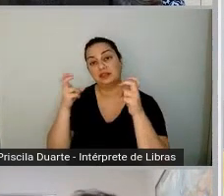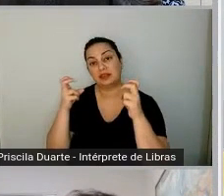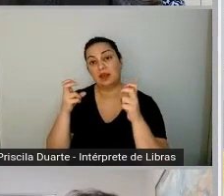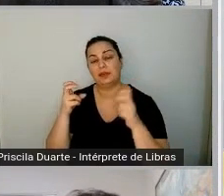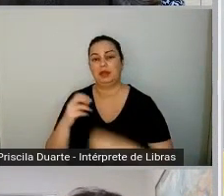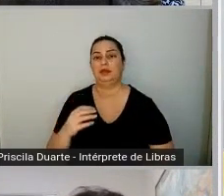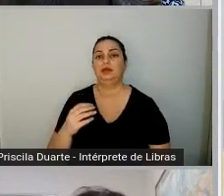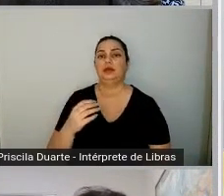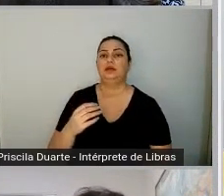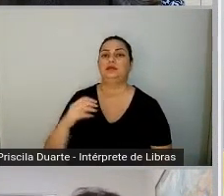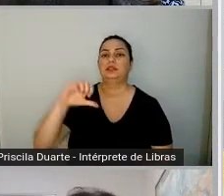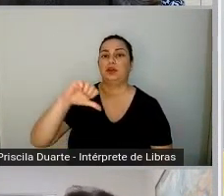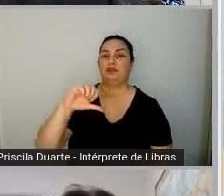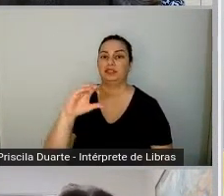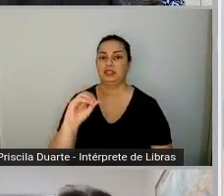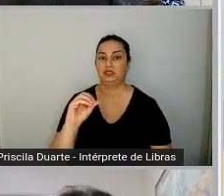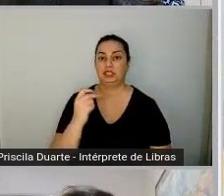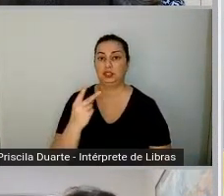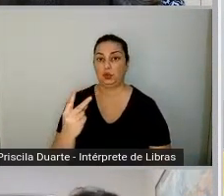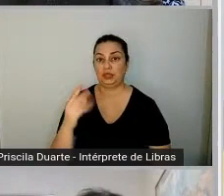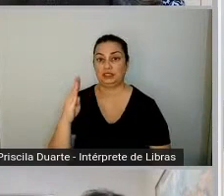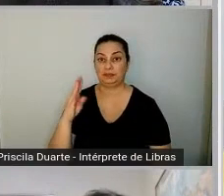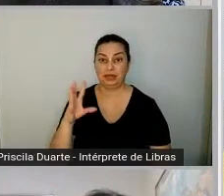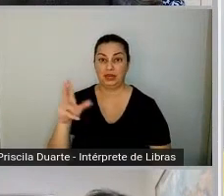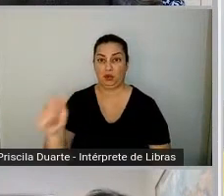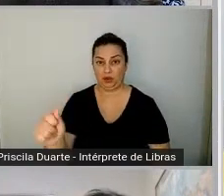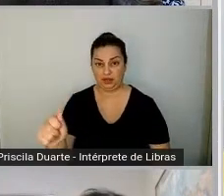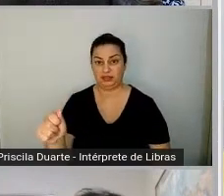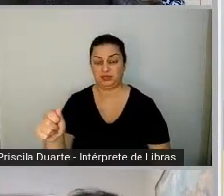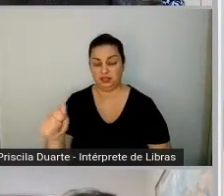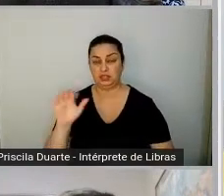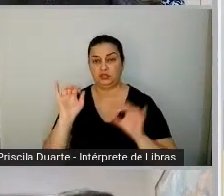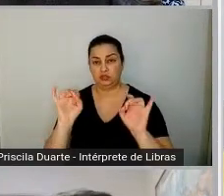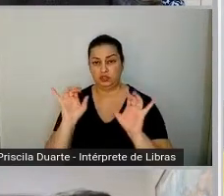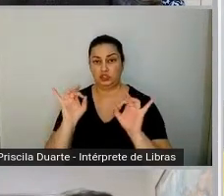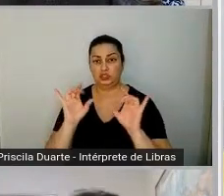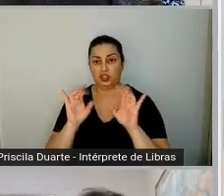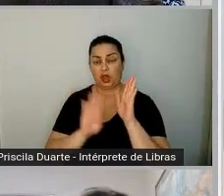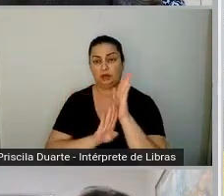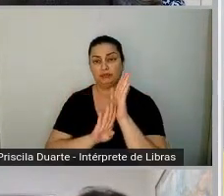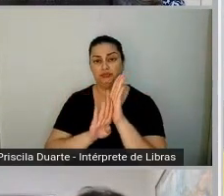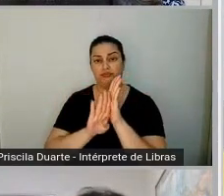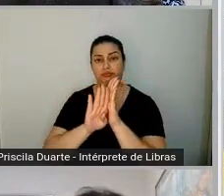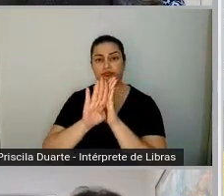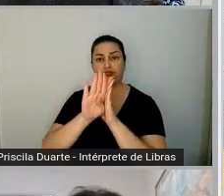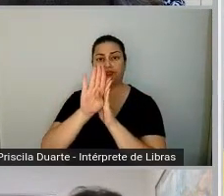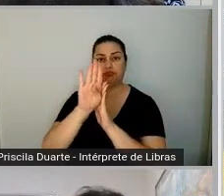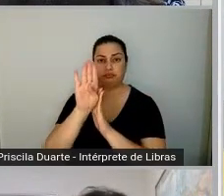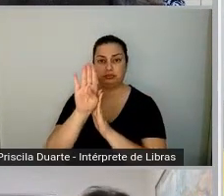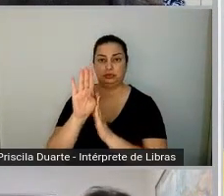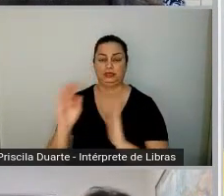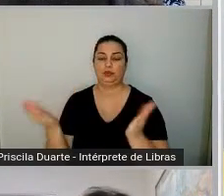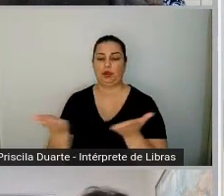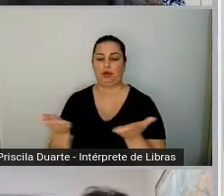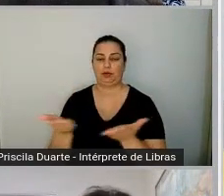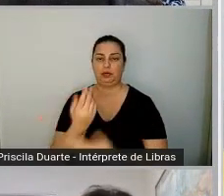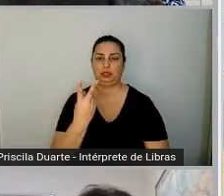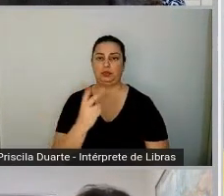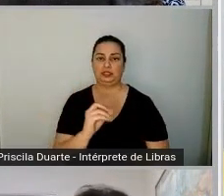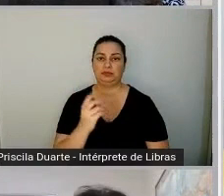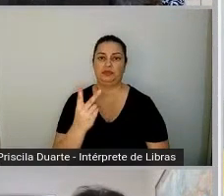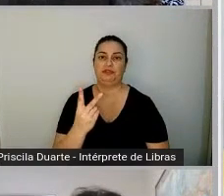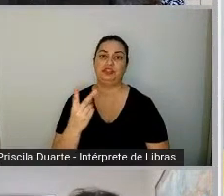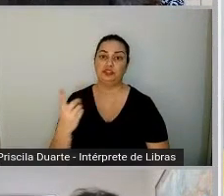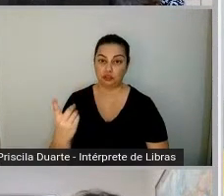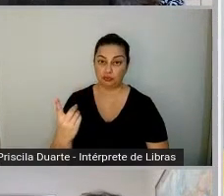ou seja, quase 1 trilhão, isso aí continua aumentando, né? Se a gente for olhar até agora, 2021, isso aí ainda